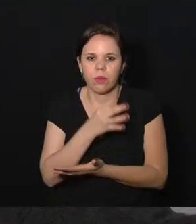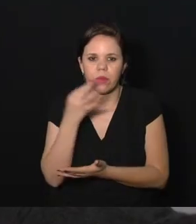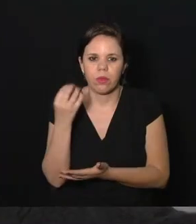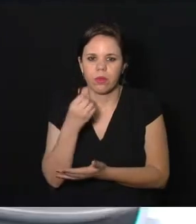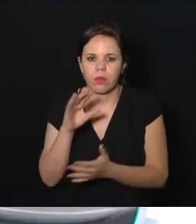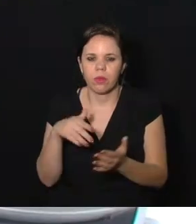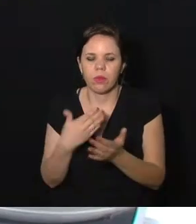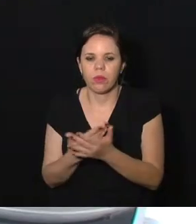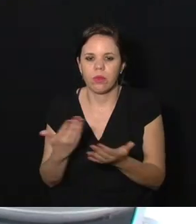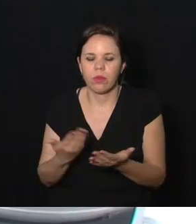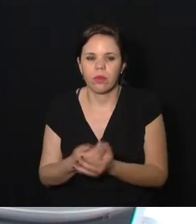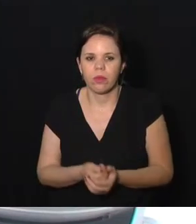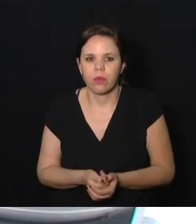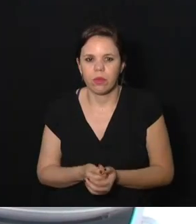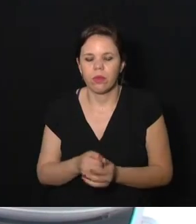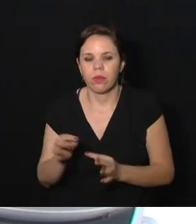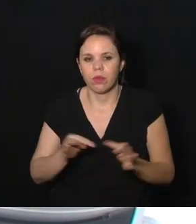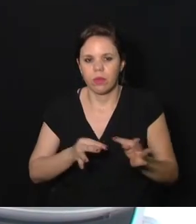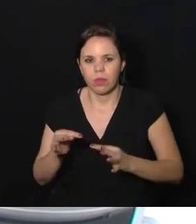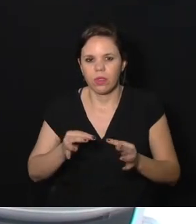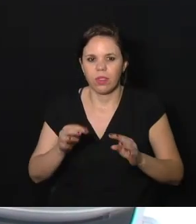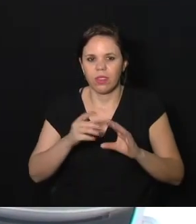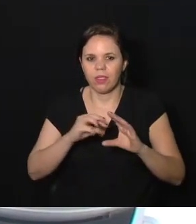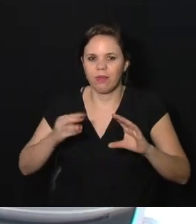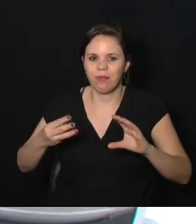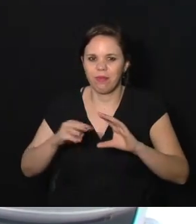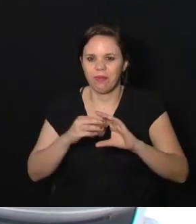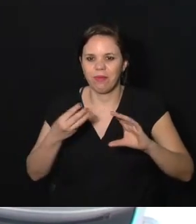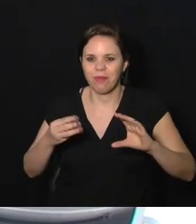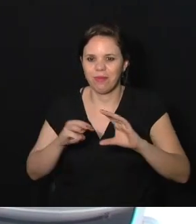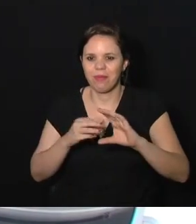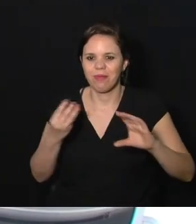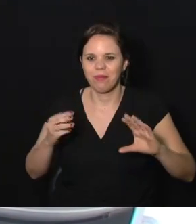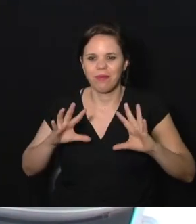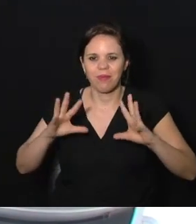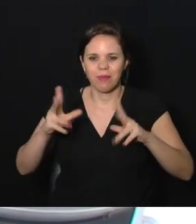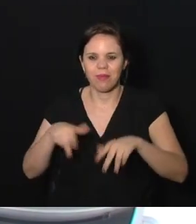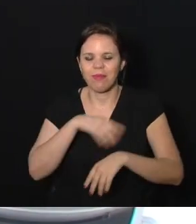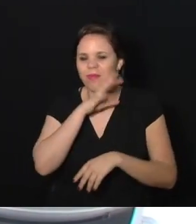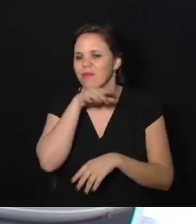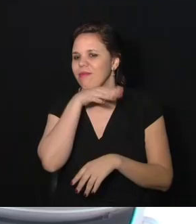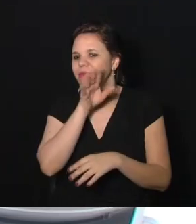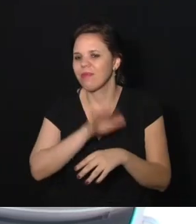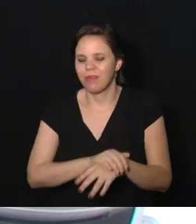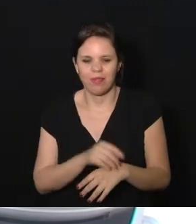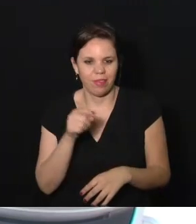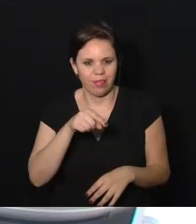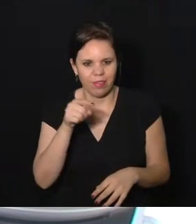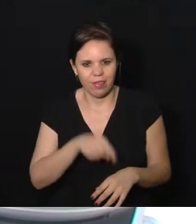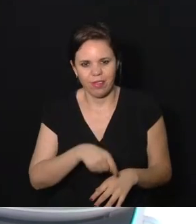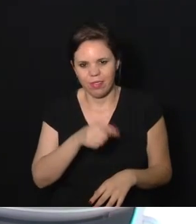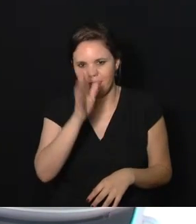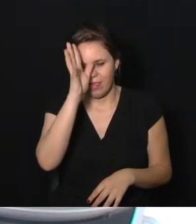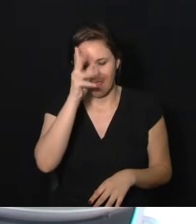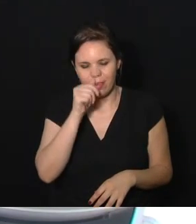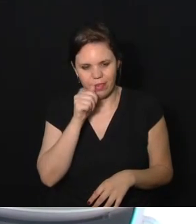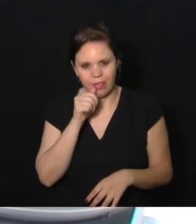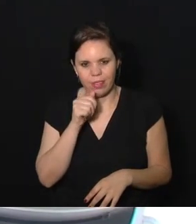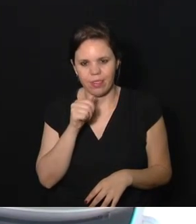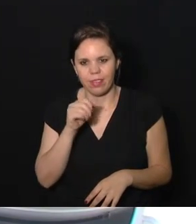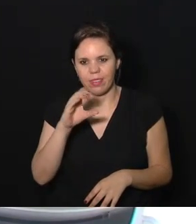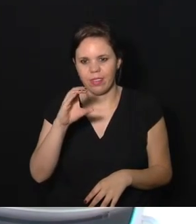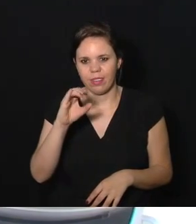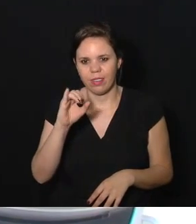até agora. O tratamento com células-tronco é indicado para todos os tipos de animais. Essa aqui é a Cinderela,